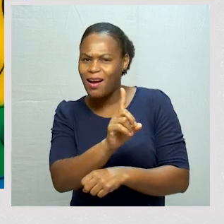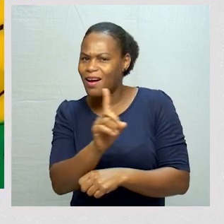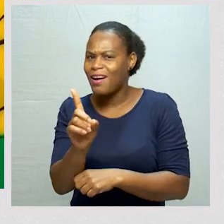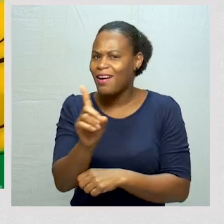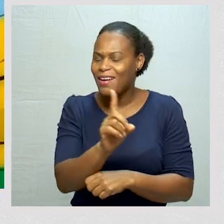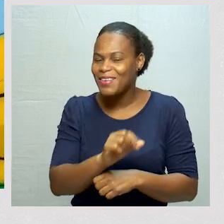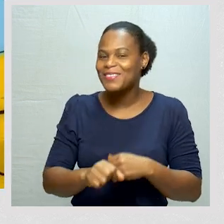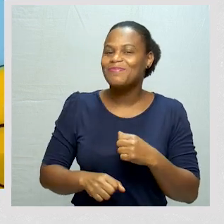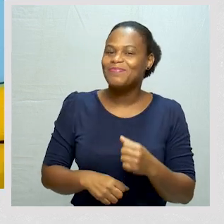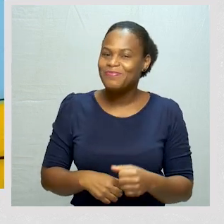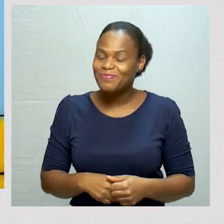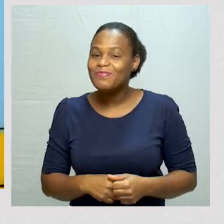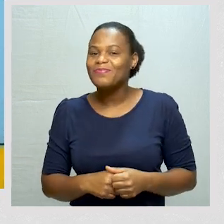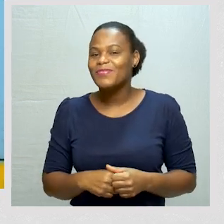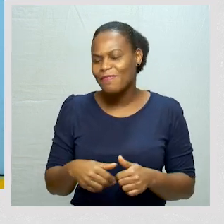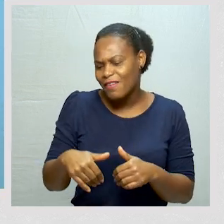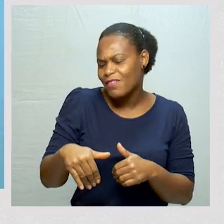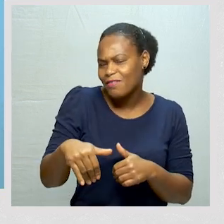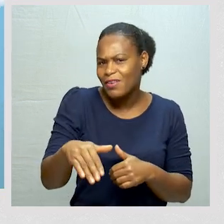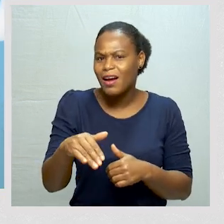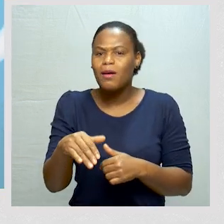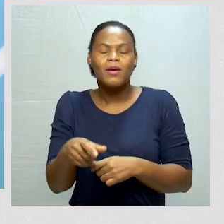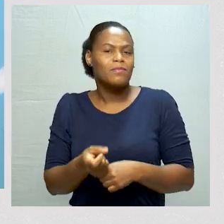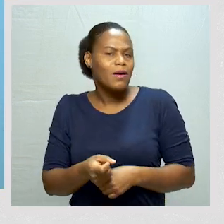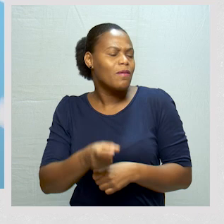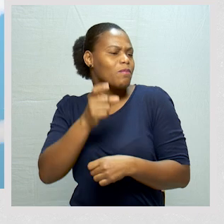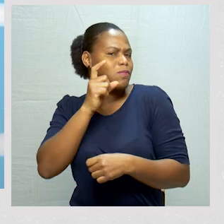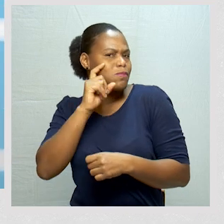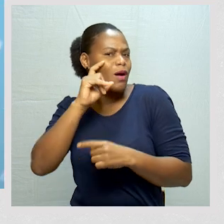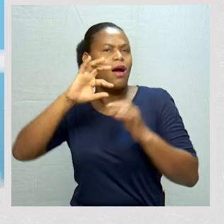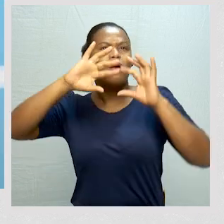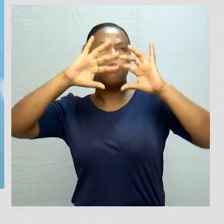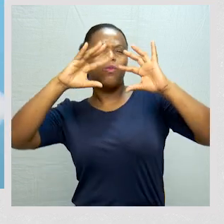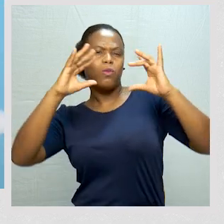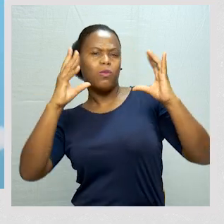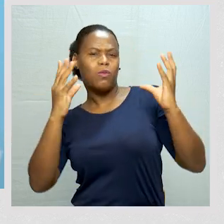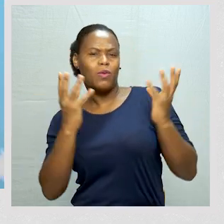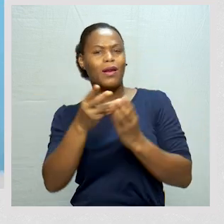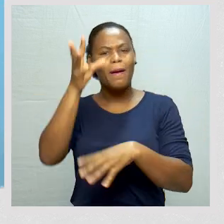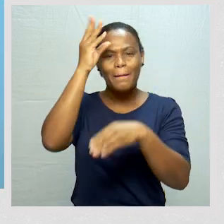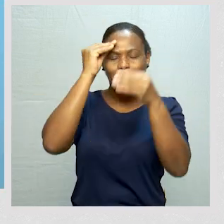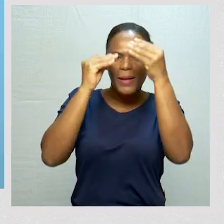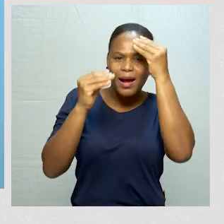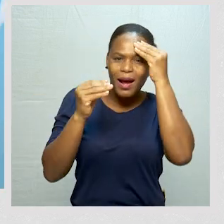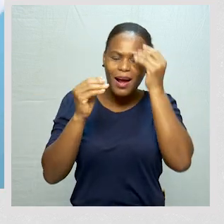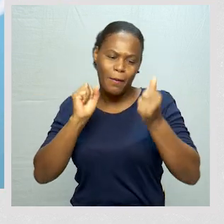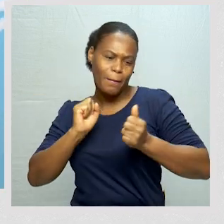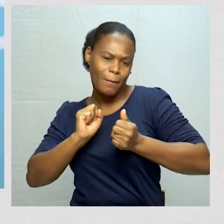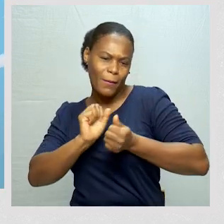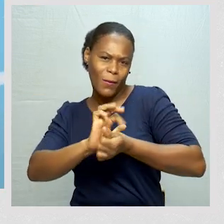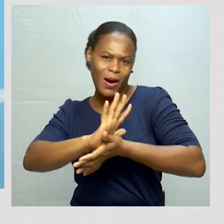no mar. Vamos preservar a natureza, aprender